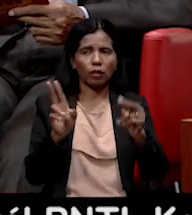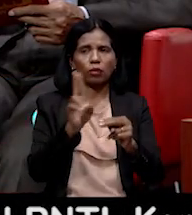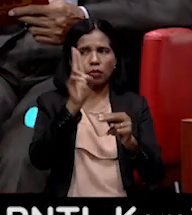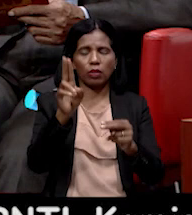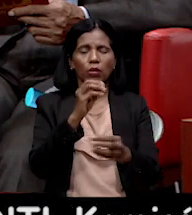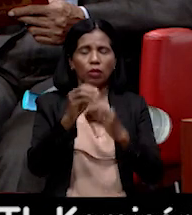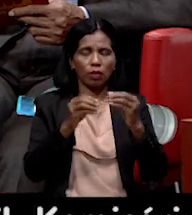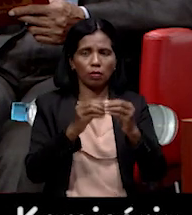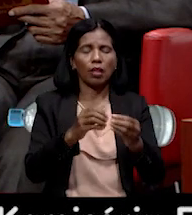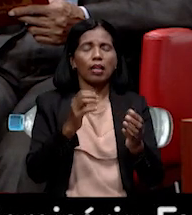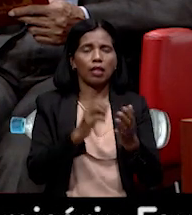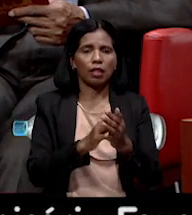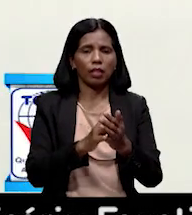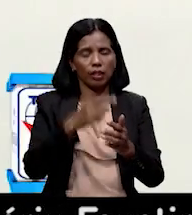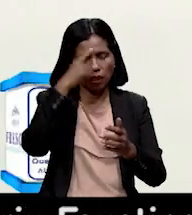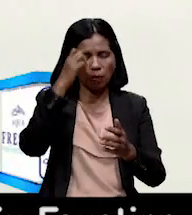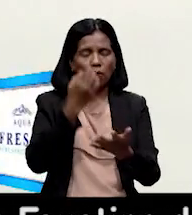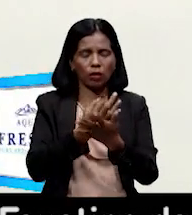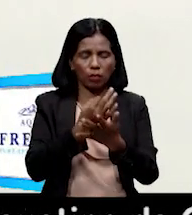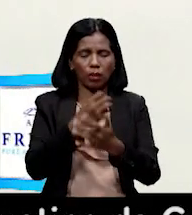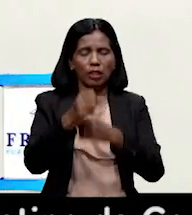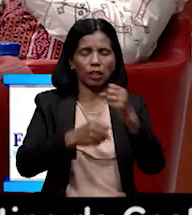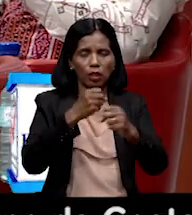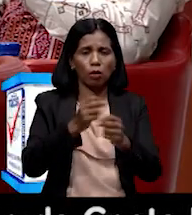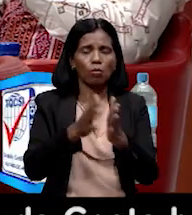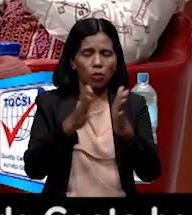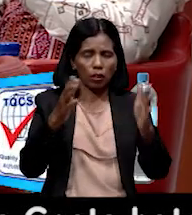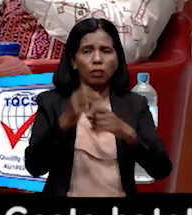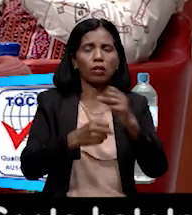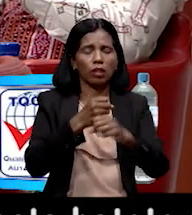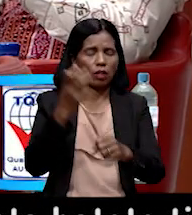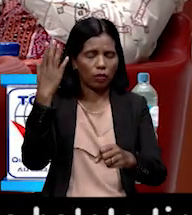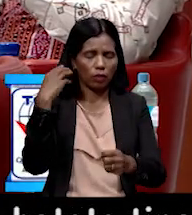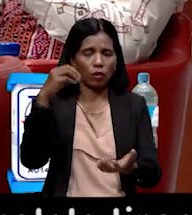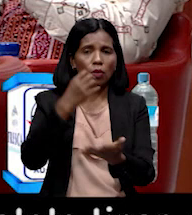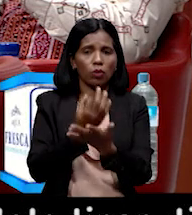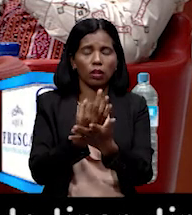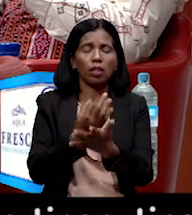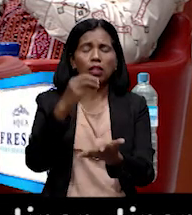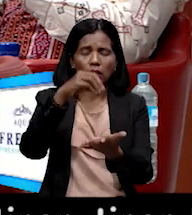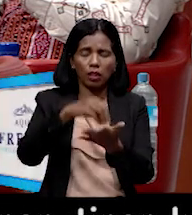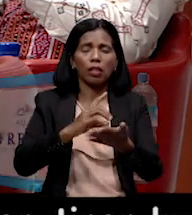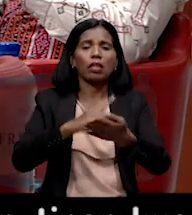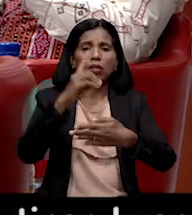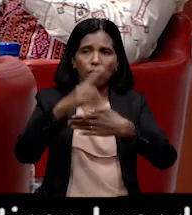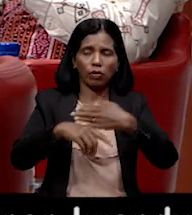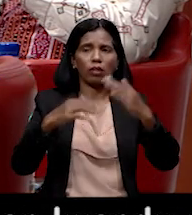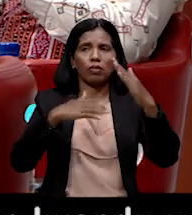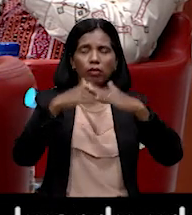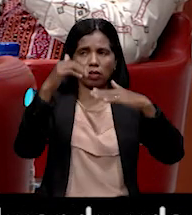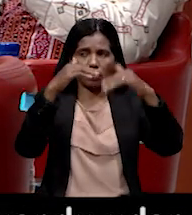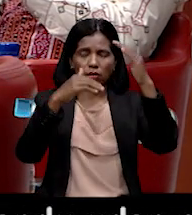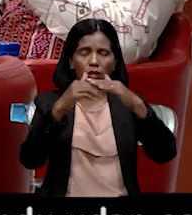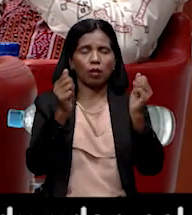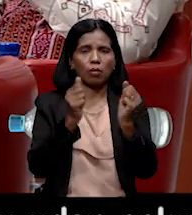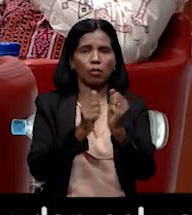infraestrutura, tampa orçamento TINE-IDENE, Botlio Tinancoto. Orçamento TINE-IDENE é aloca para desenvolvimento e infraestrutura e a milhão a destrua